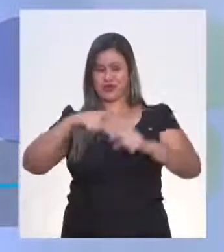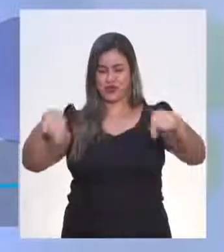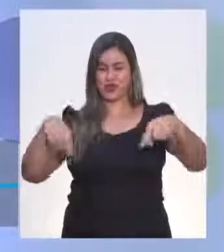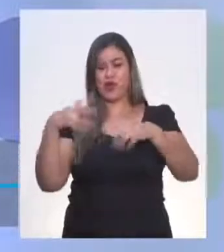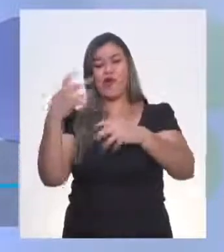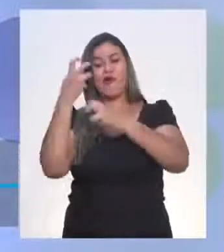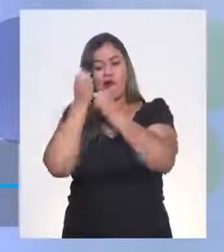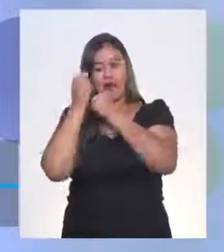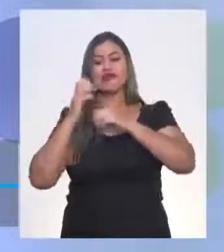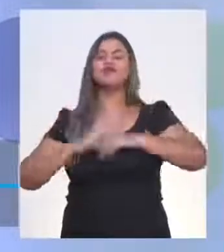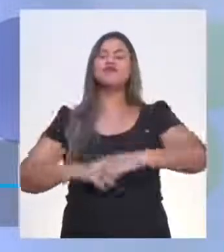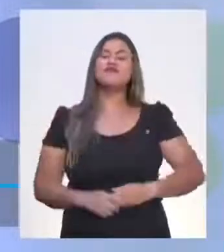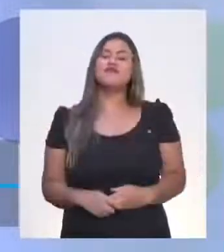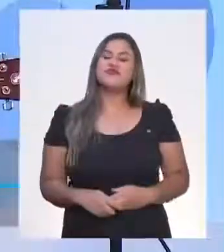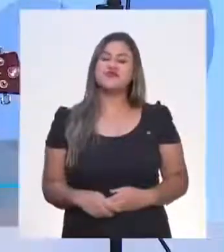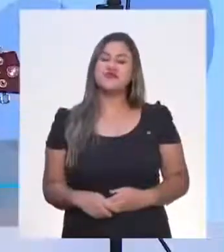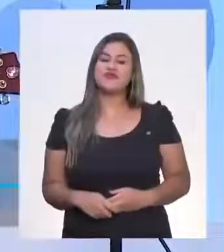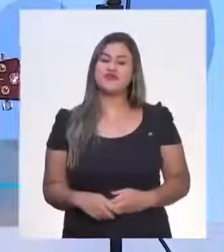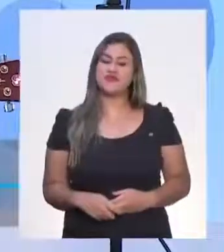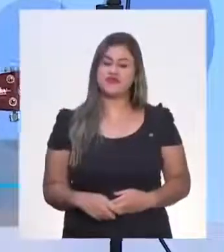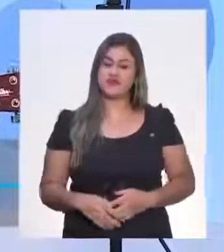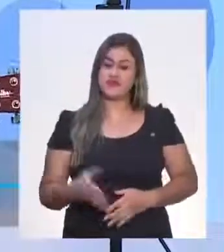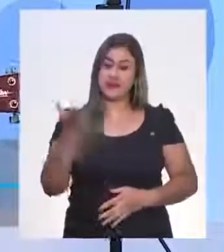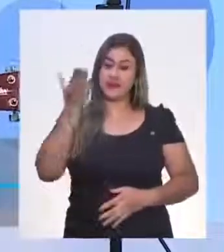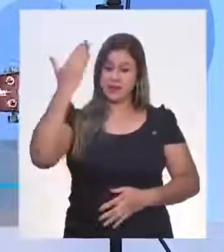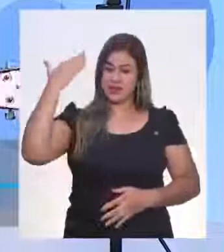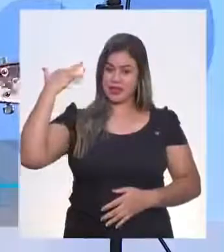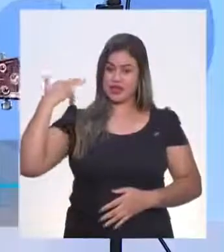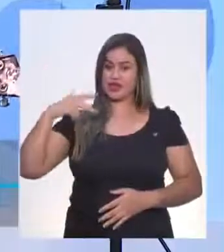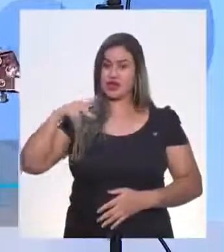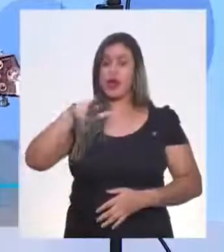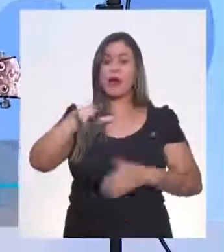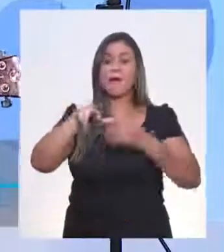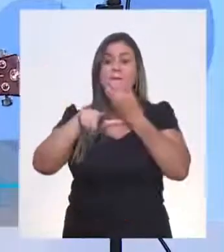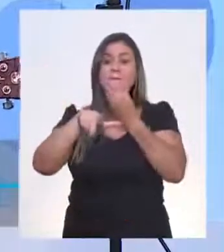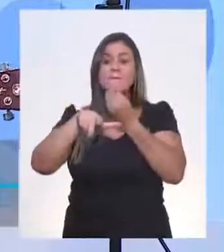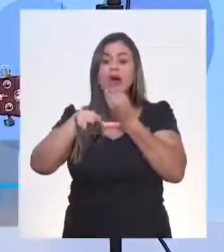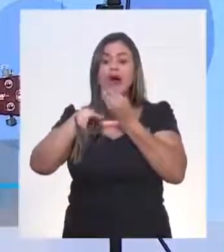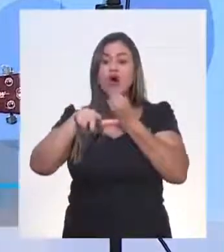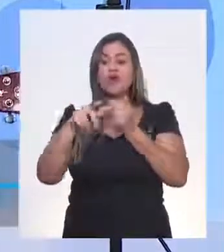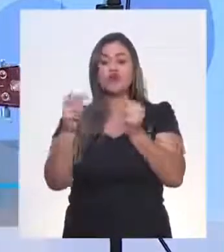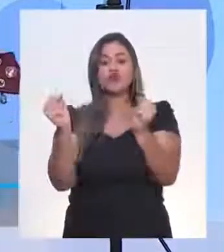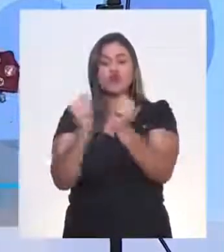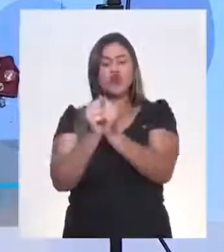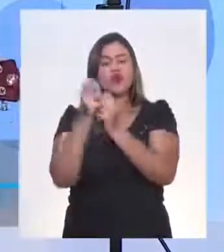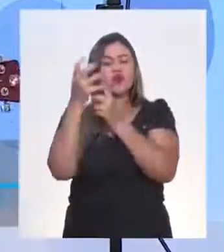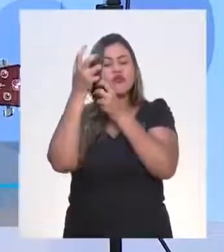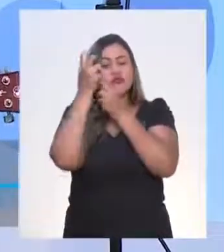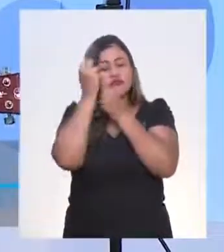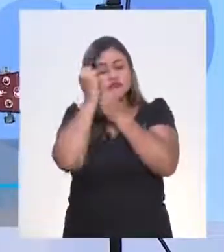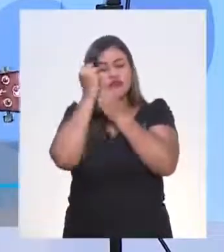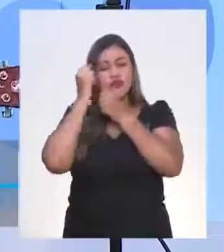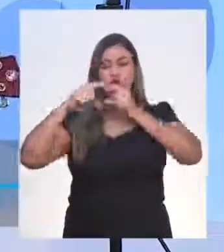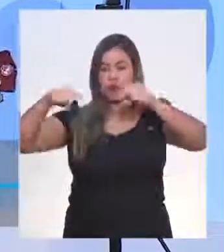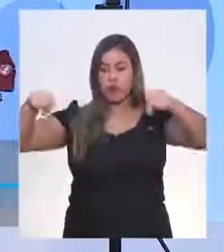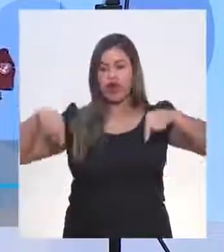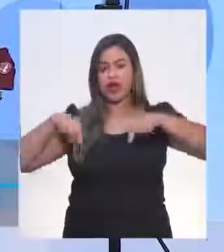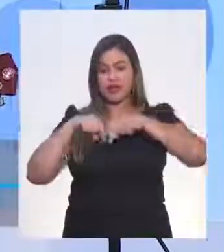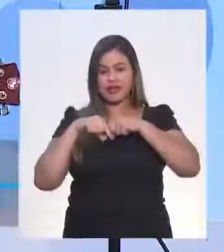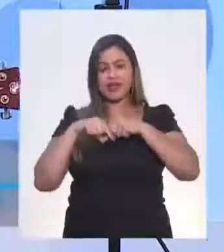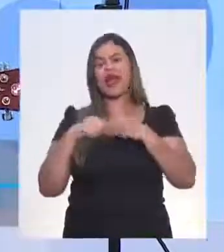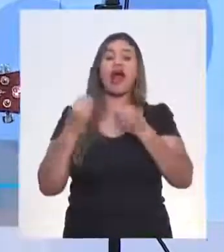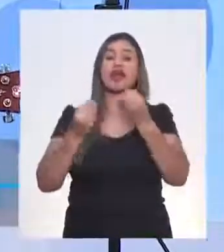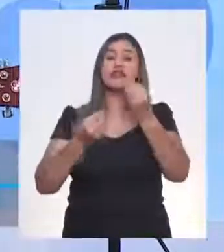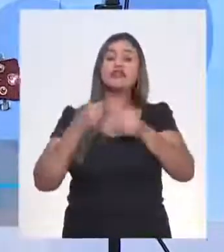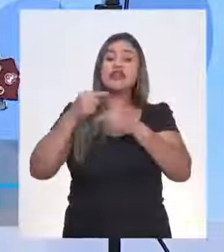então foi assim ó o meu irmão eu vou dividir o mesmo quarto com meu irmão e um belo